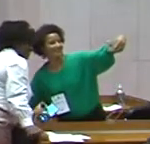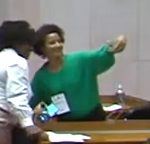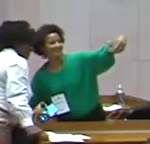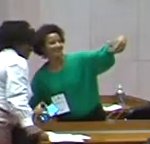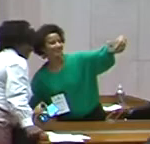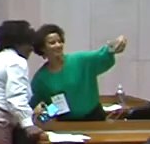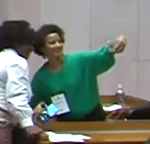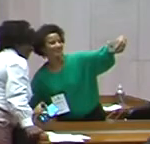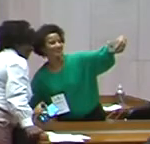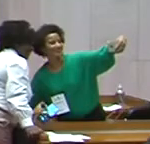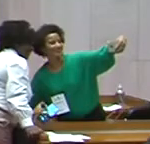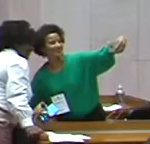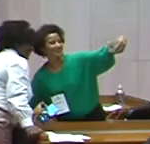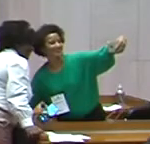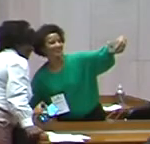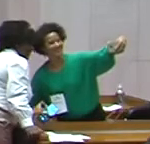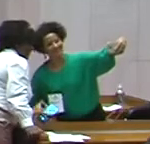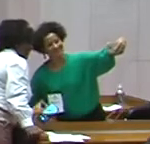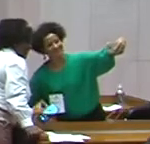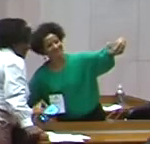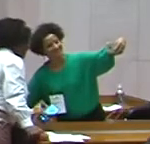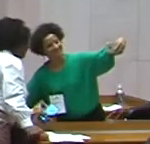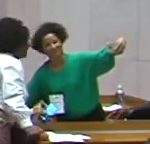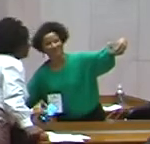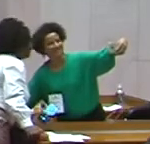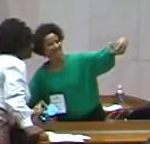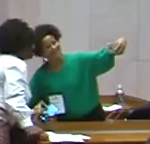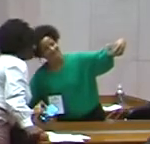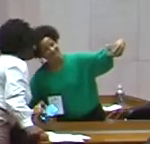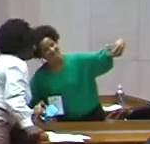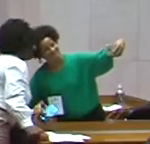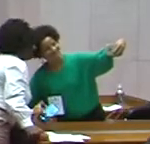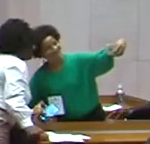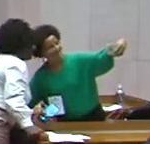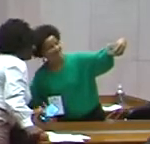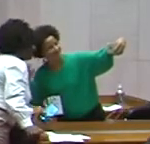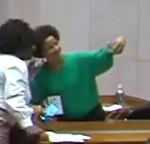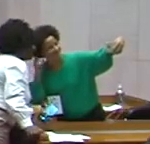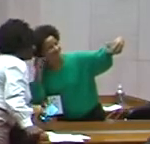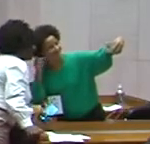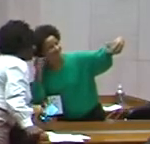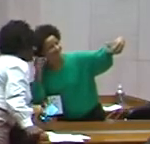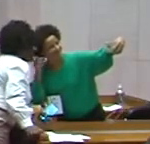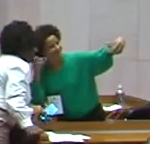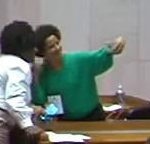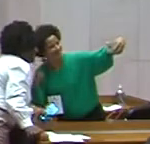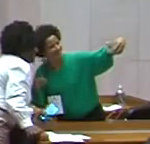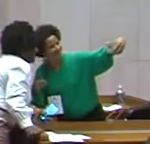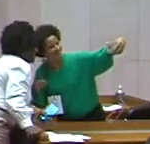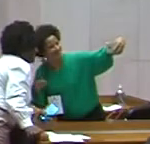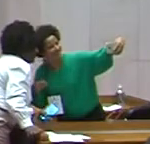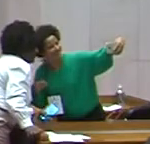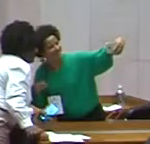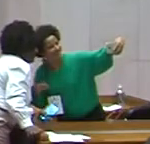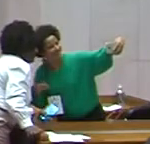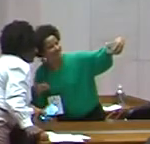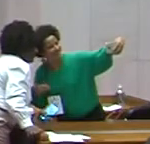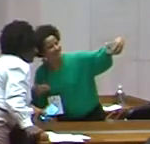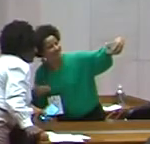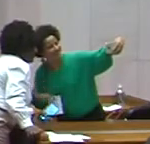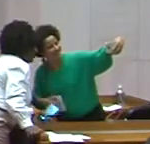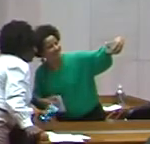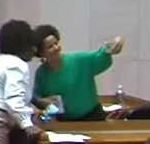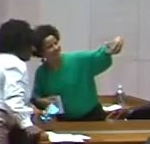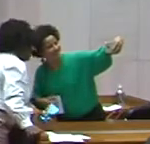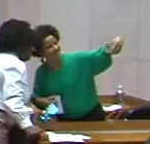Estado de Minas Gerais deputada Ana Paula Siqueira o Olá Agora são duas horas